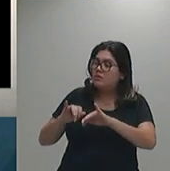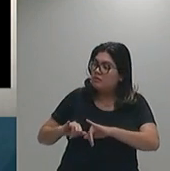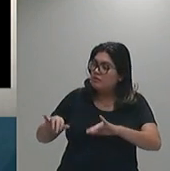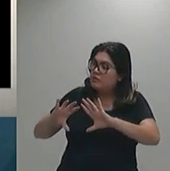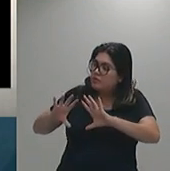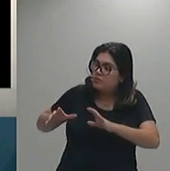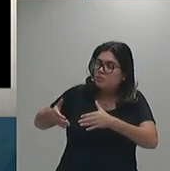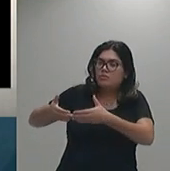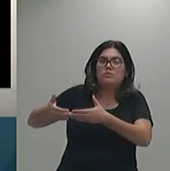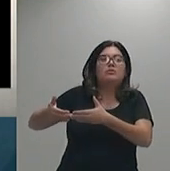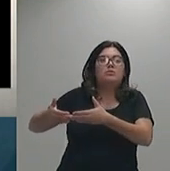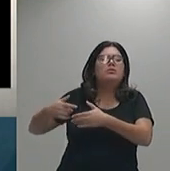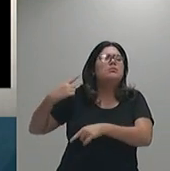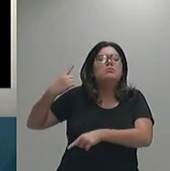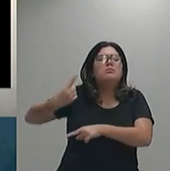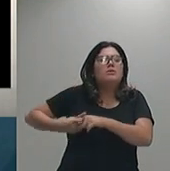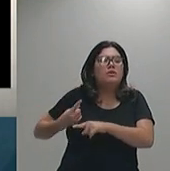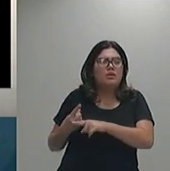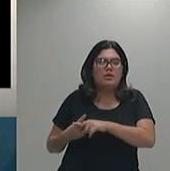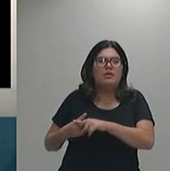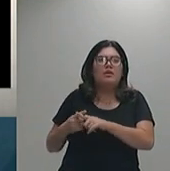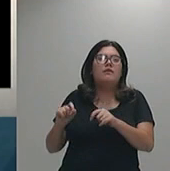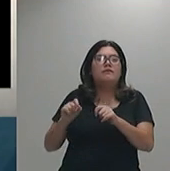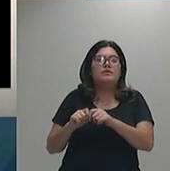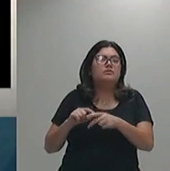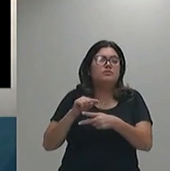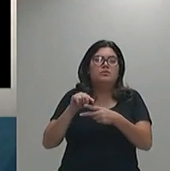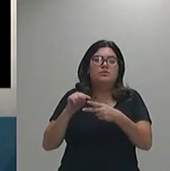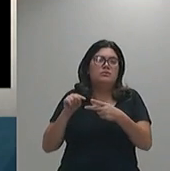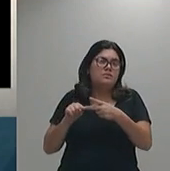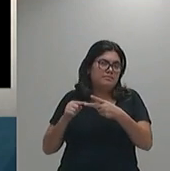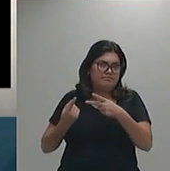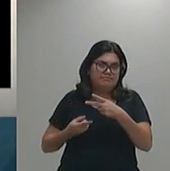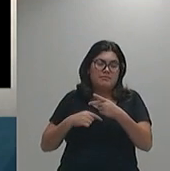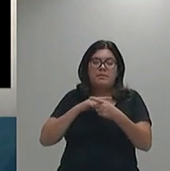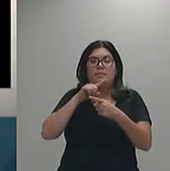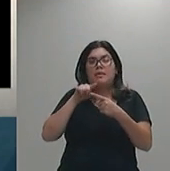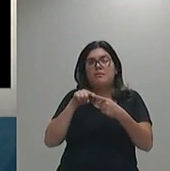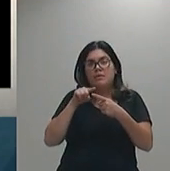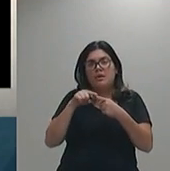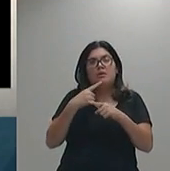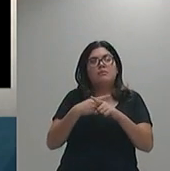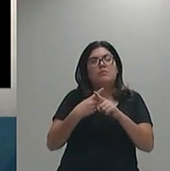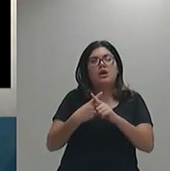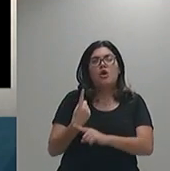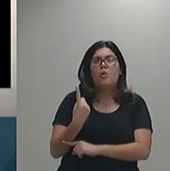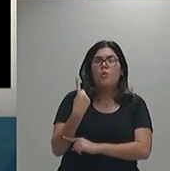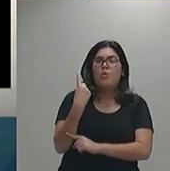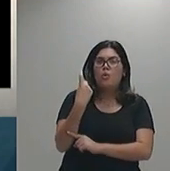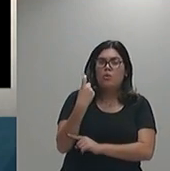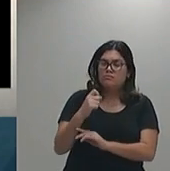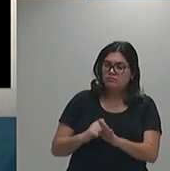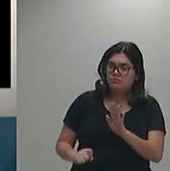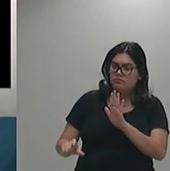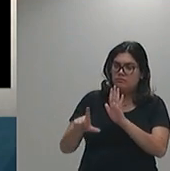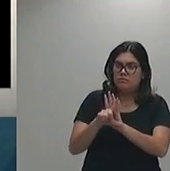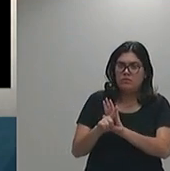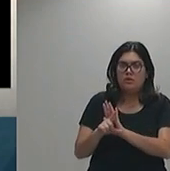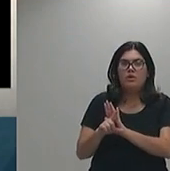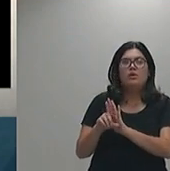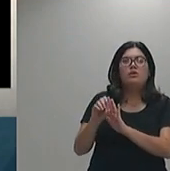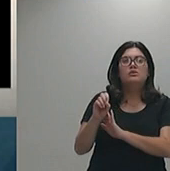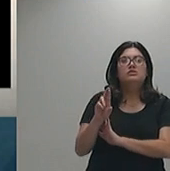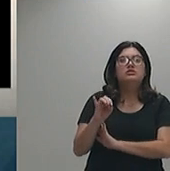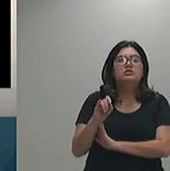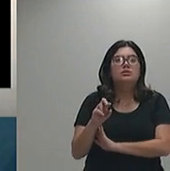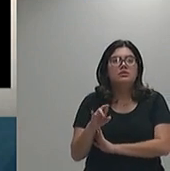fez porque por duas razões primeiro porque ela é única legitimada ordinária ao exercício